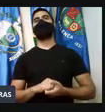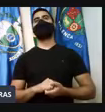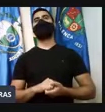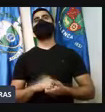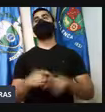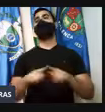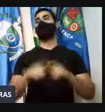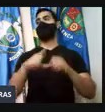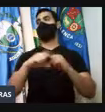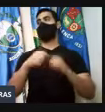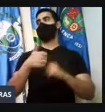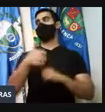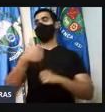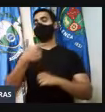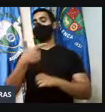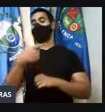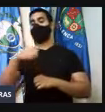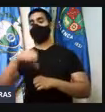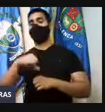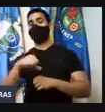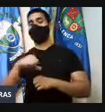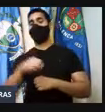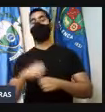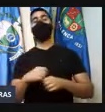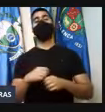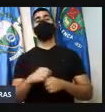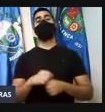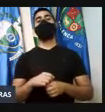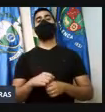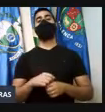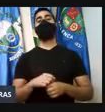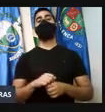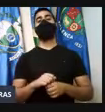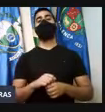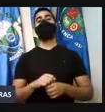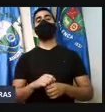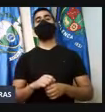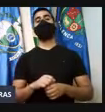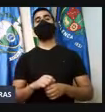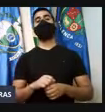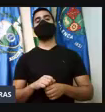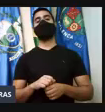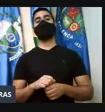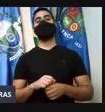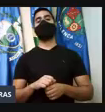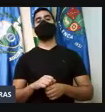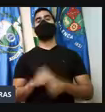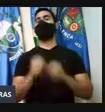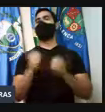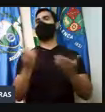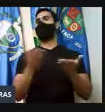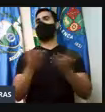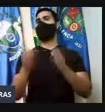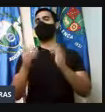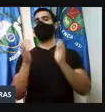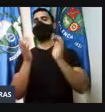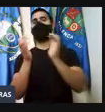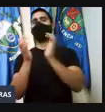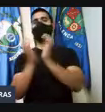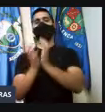artigo 129, o seguinte LOM, para que seja encaminhada a essa